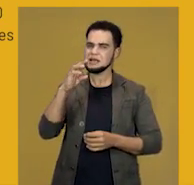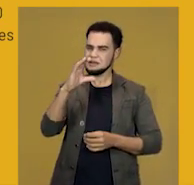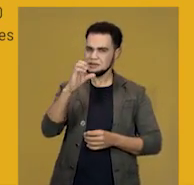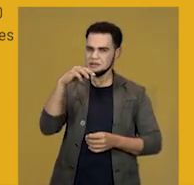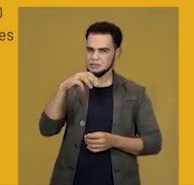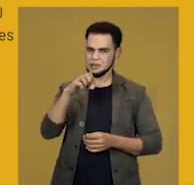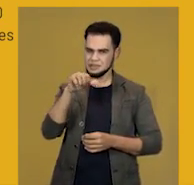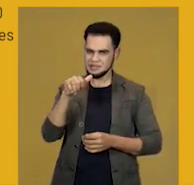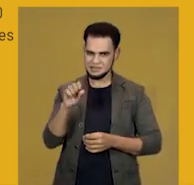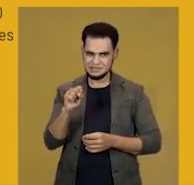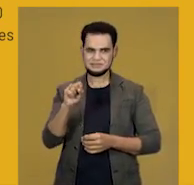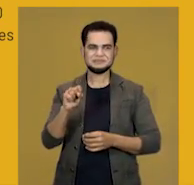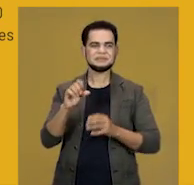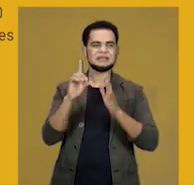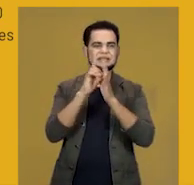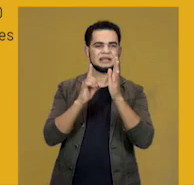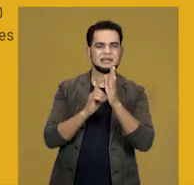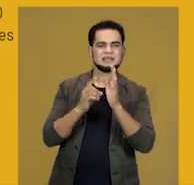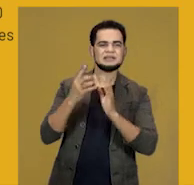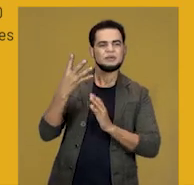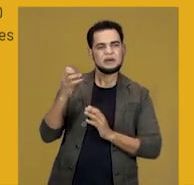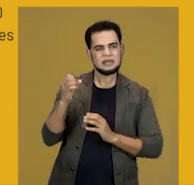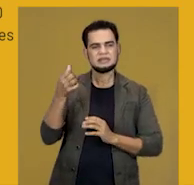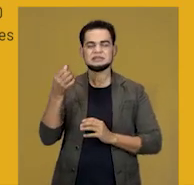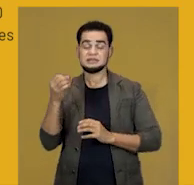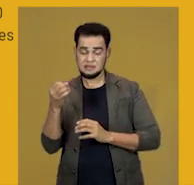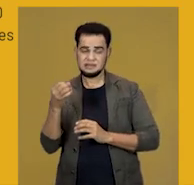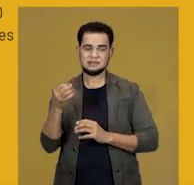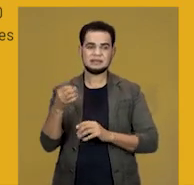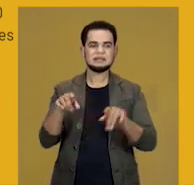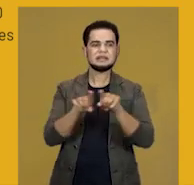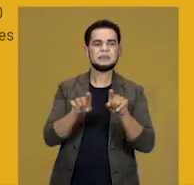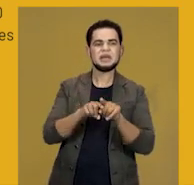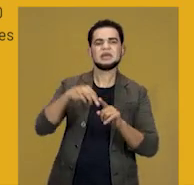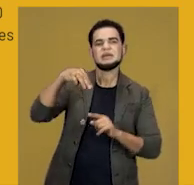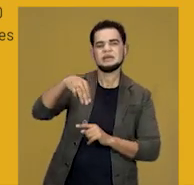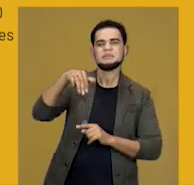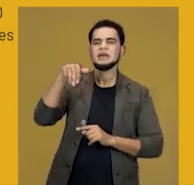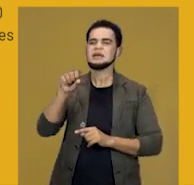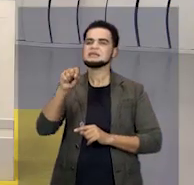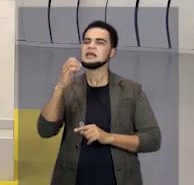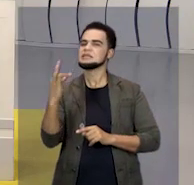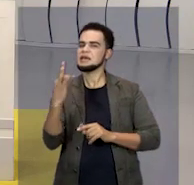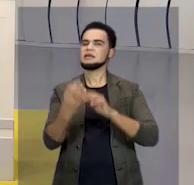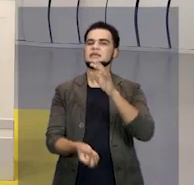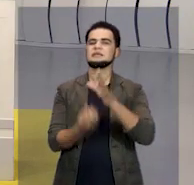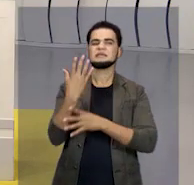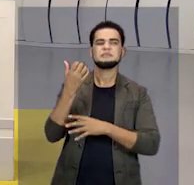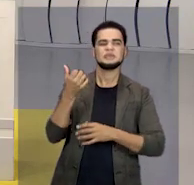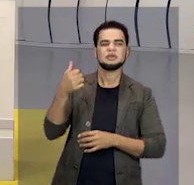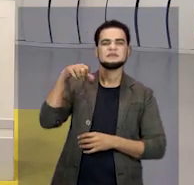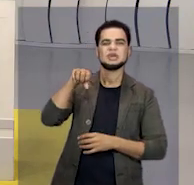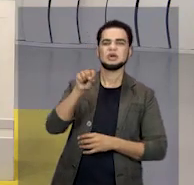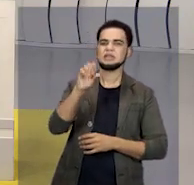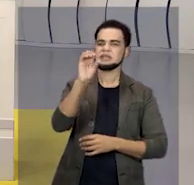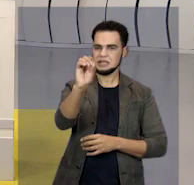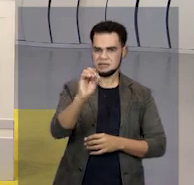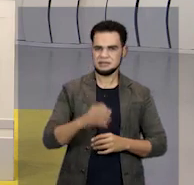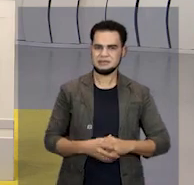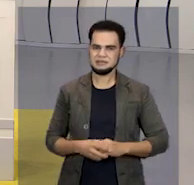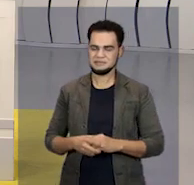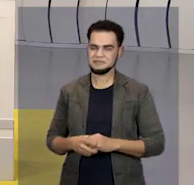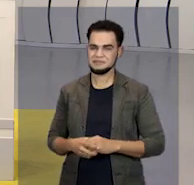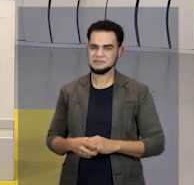60, e o movimento dos trabalhadores rurais sem terra, criado aí na década de 1980. Ok? Então, aqui